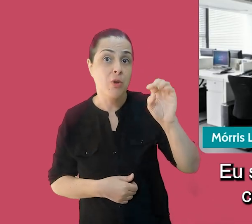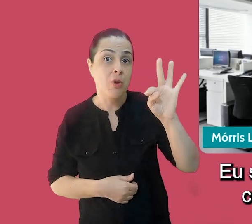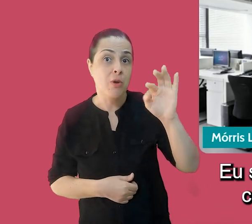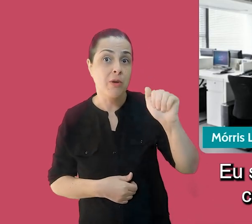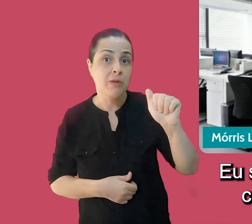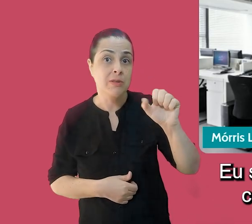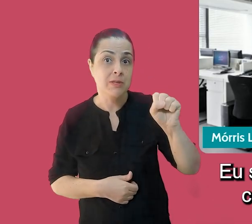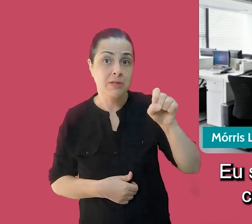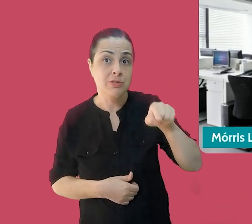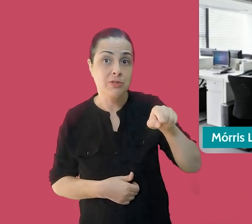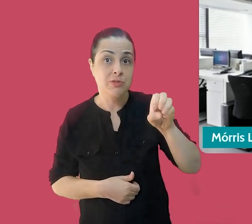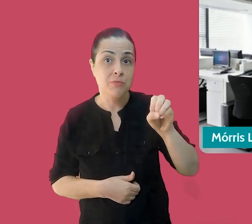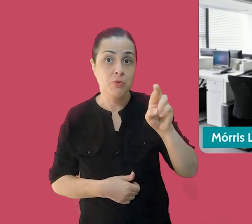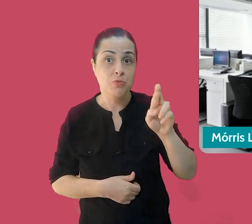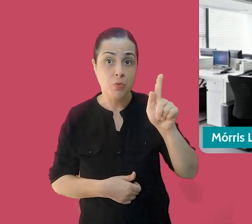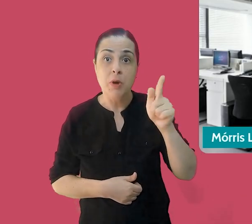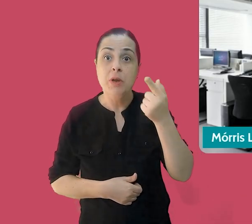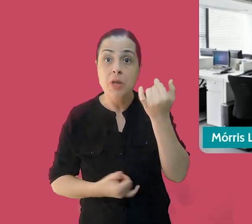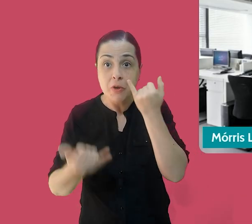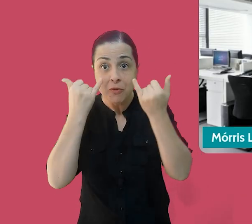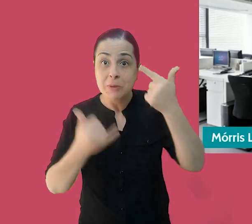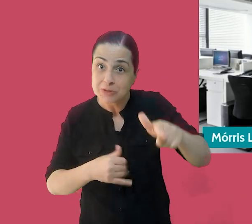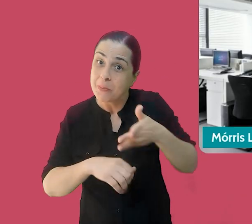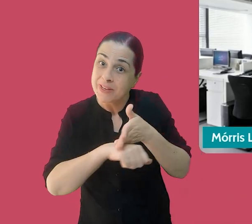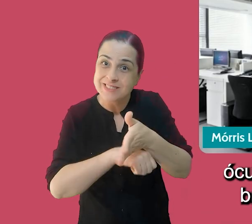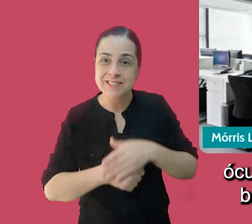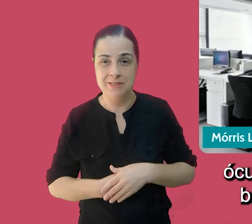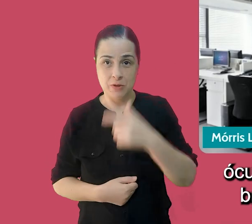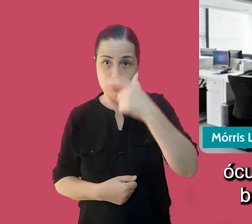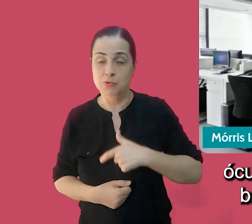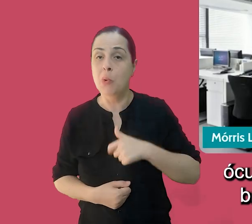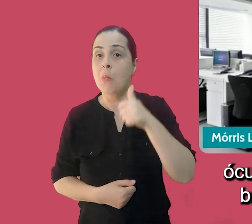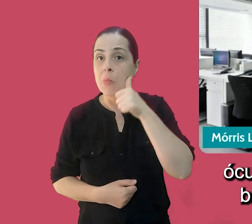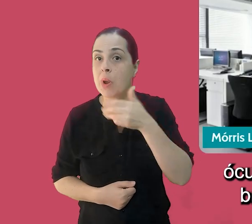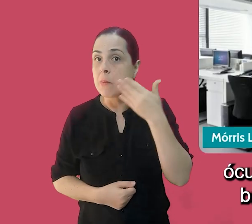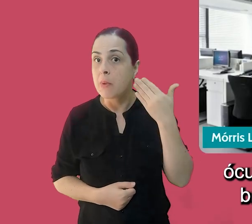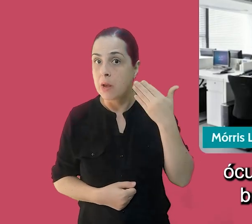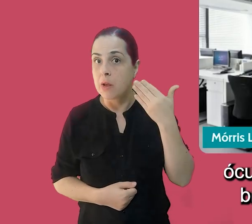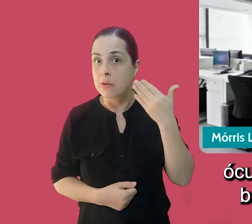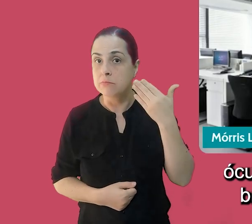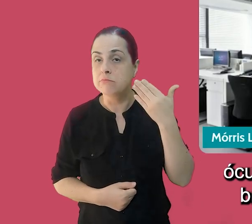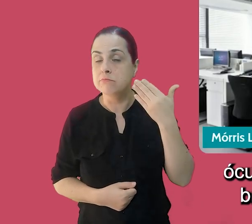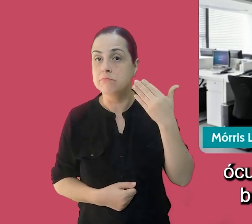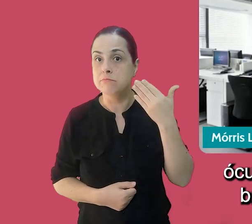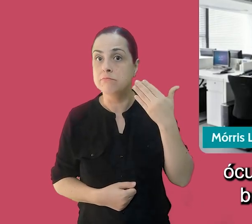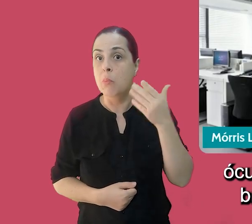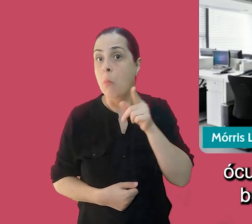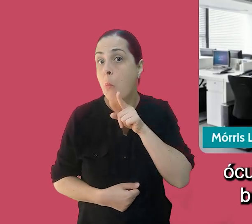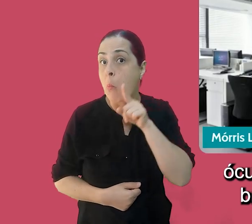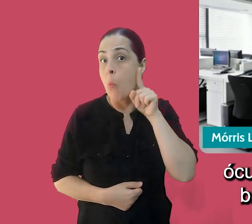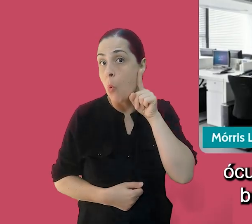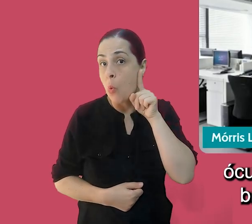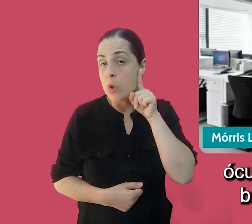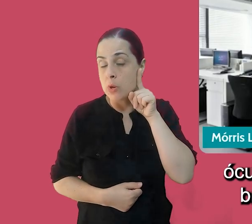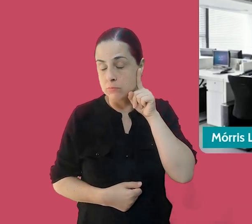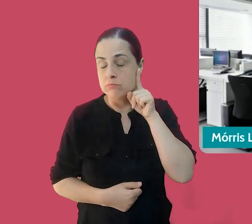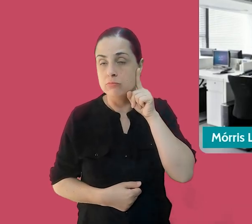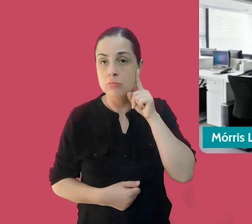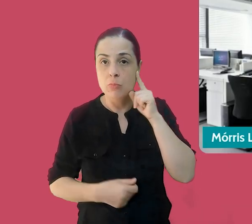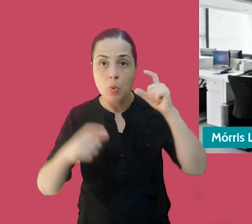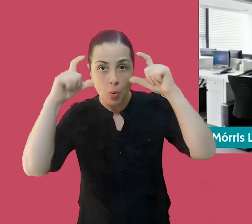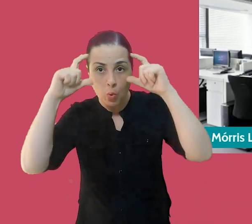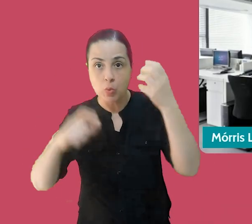cabelo na altura do ombro, moreno, óculos branco e algumas luzes brancas também no